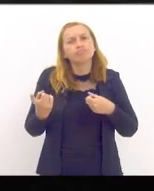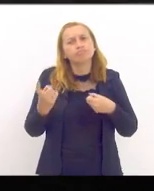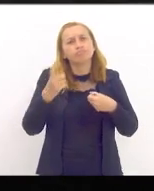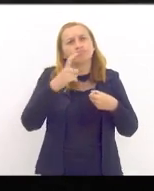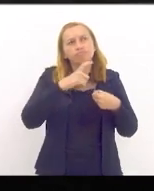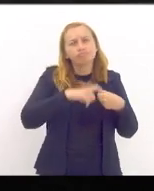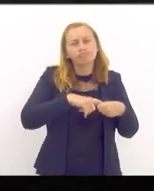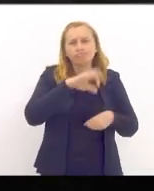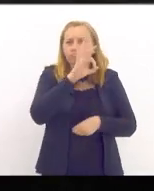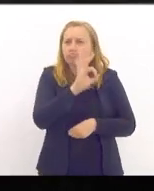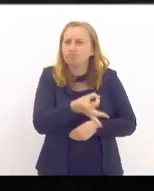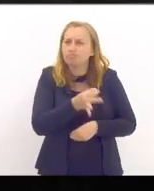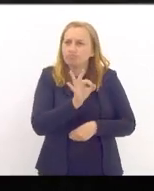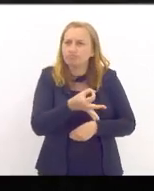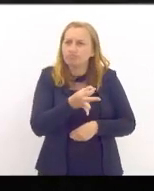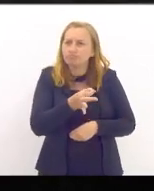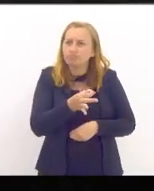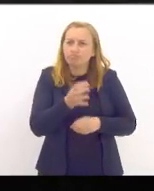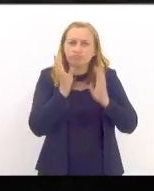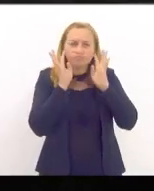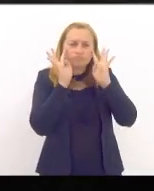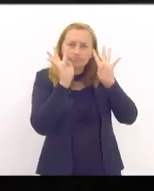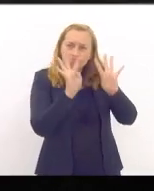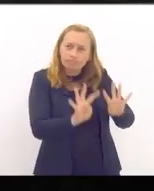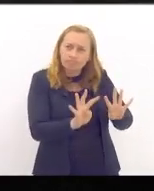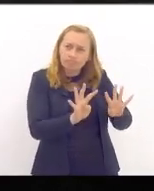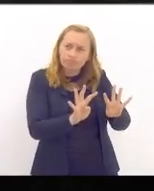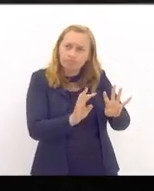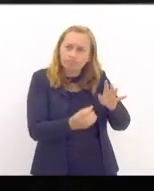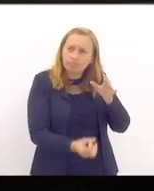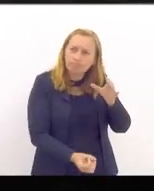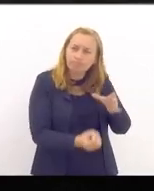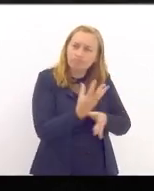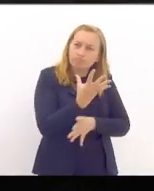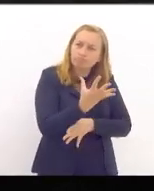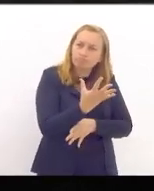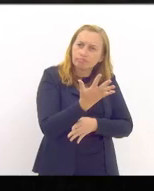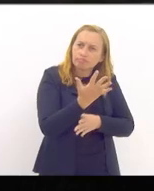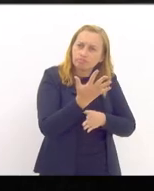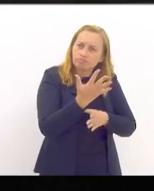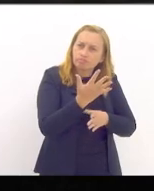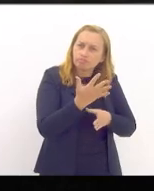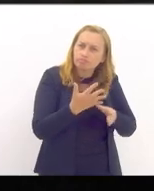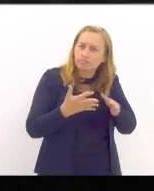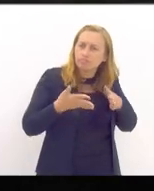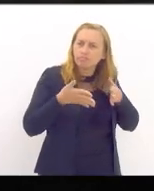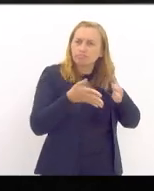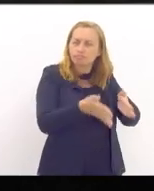exatamente as nossas atenções para a criação de centralidades